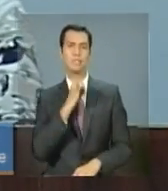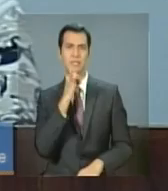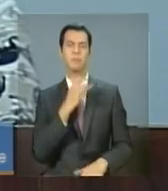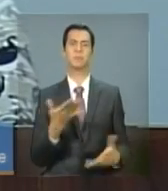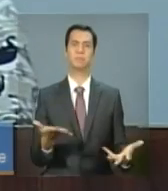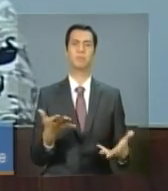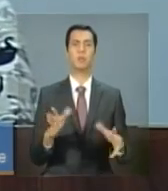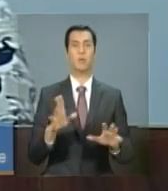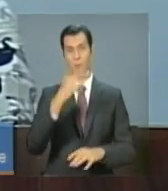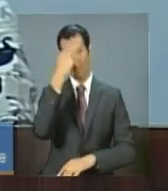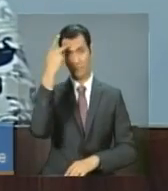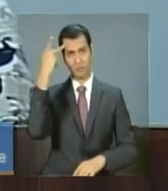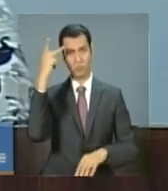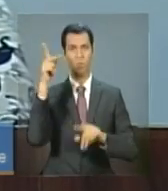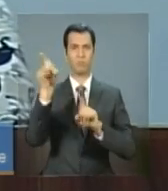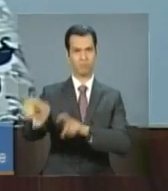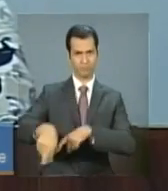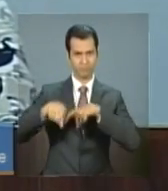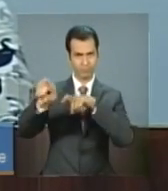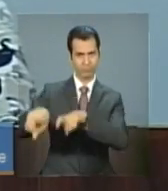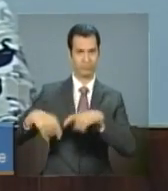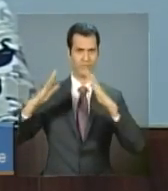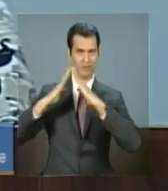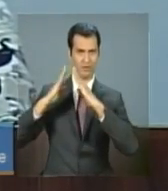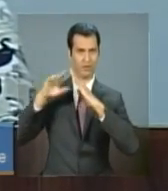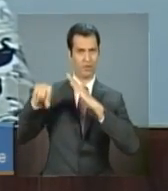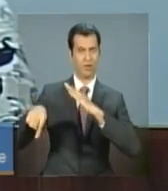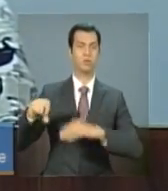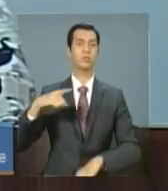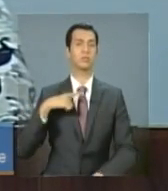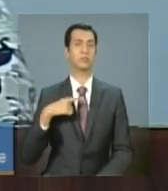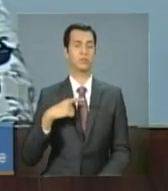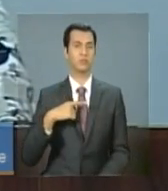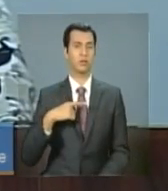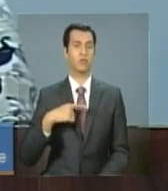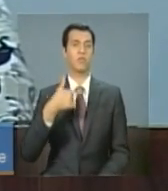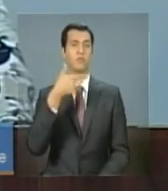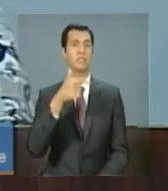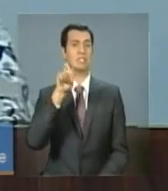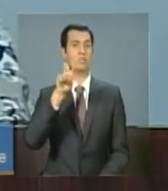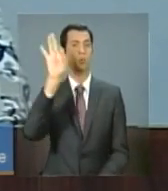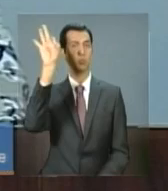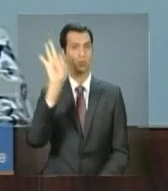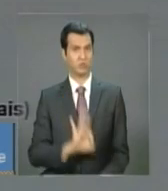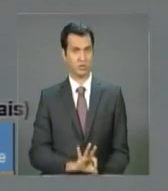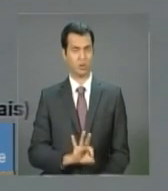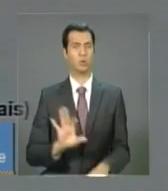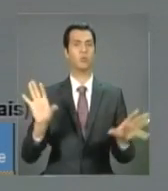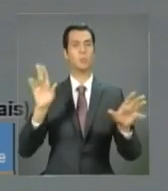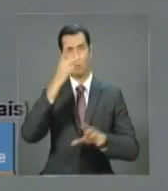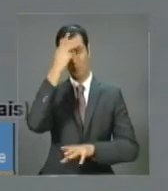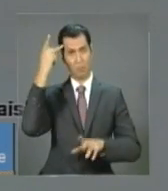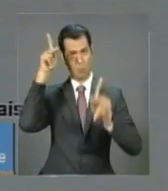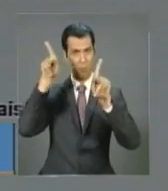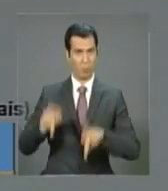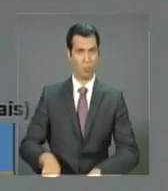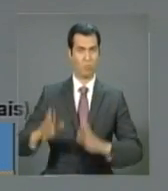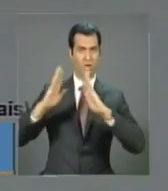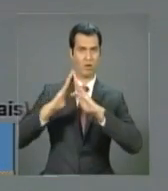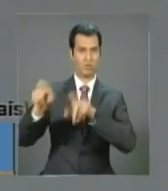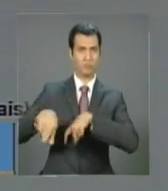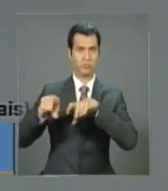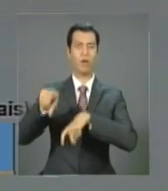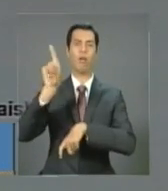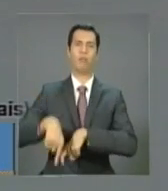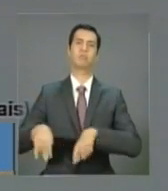cada quatro se encontra em extrema pobreza. Portanto, 25% da população no campo no Brasil se encontra em